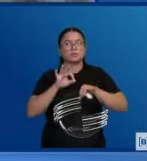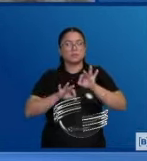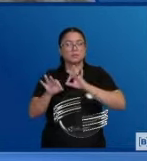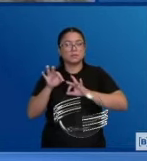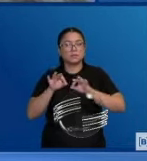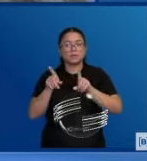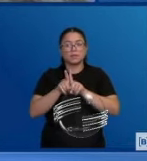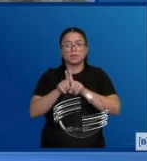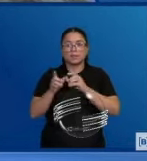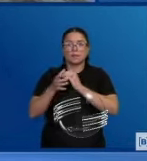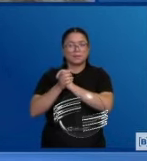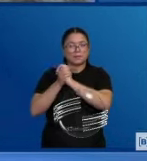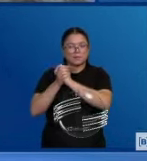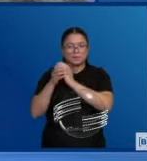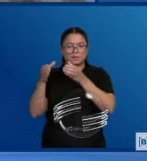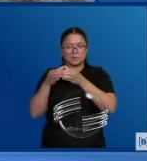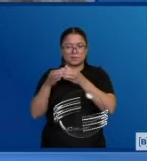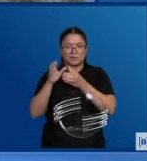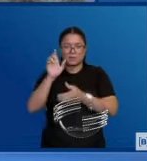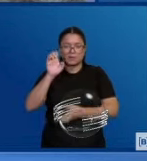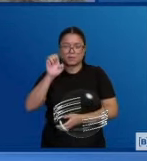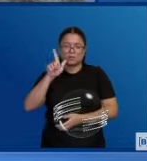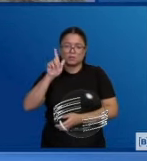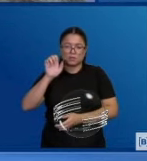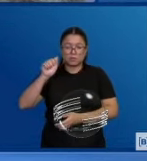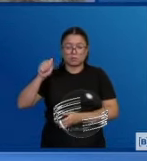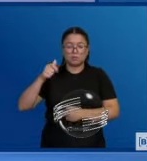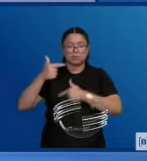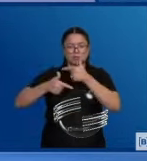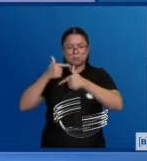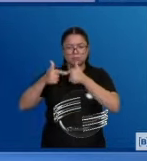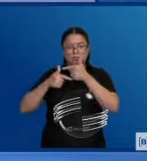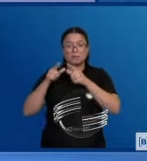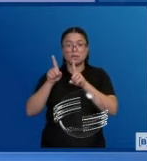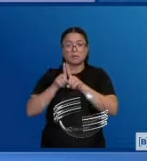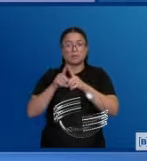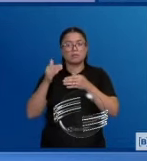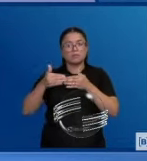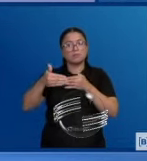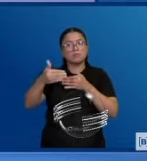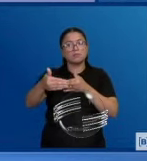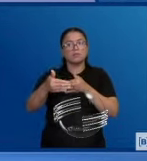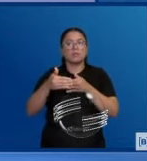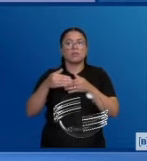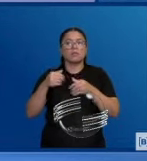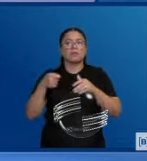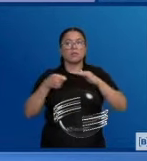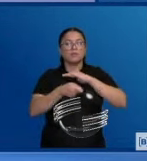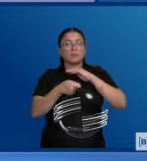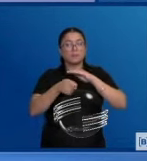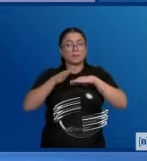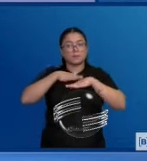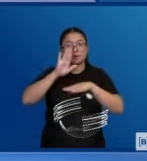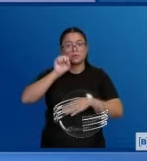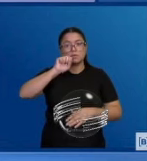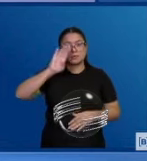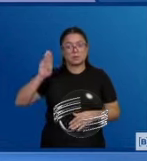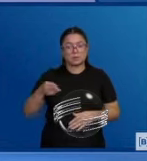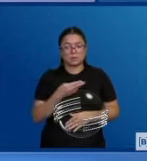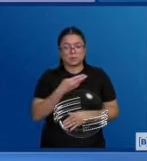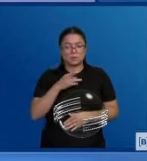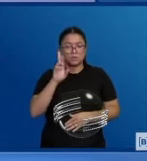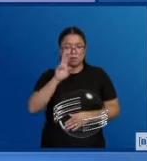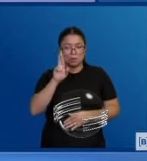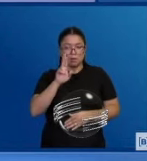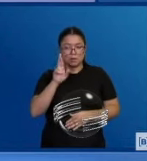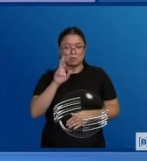que também estudou isso e vamos em frente investir esses mais de 8 bilhões de reais, atendendo cerca